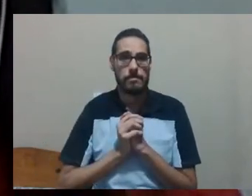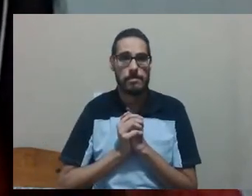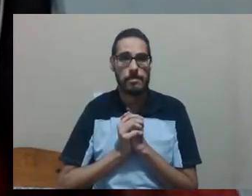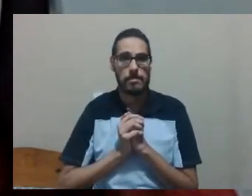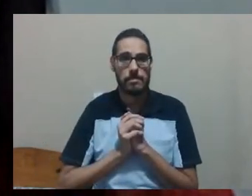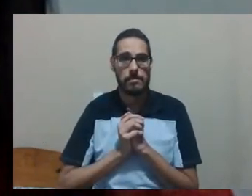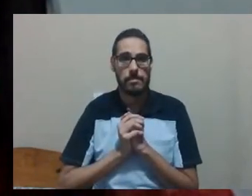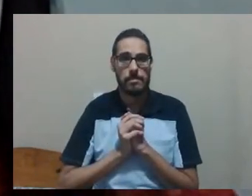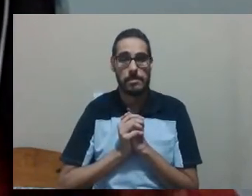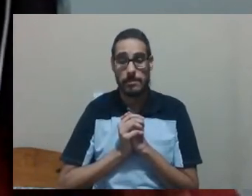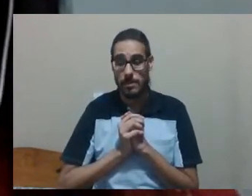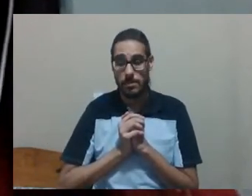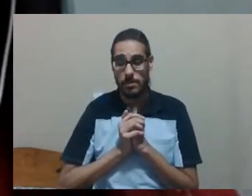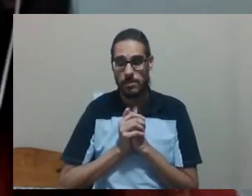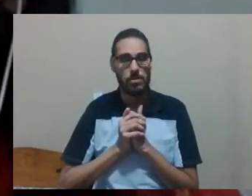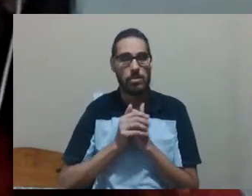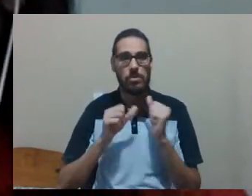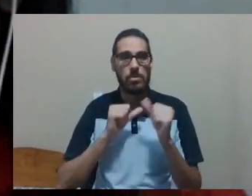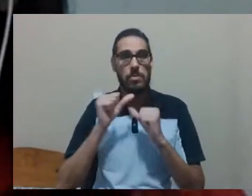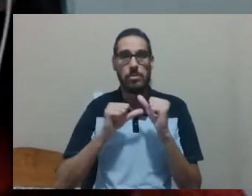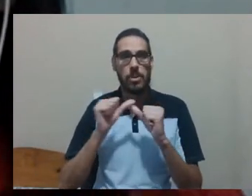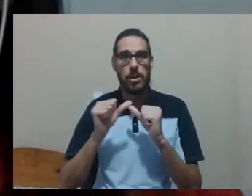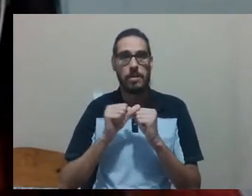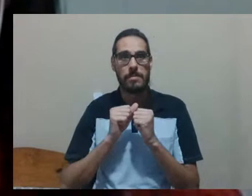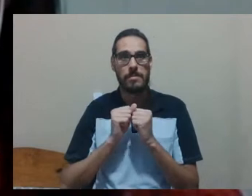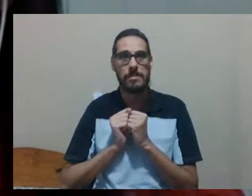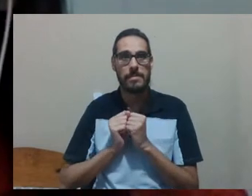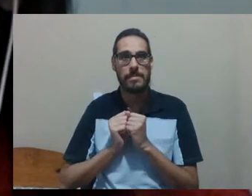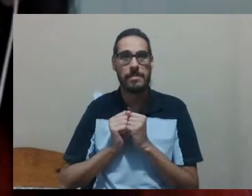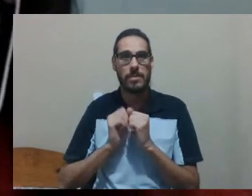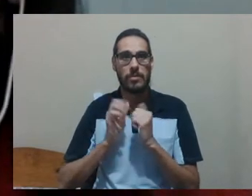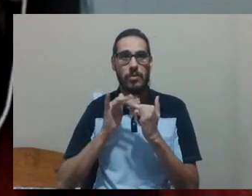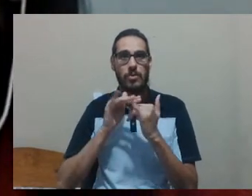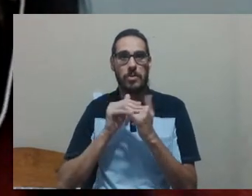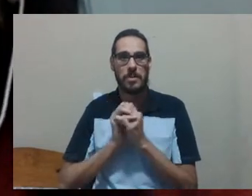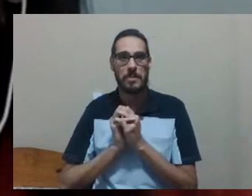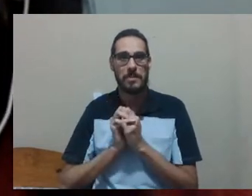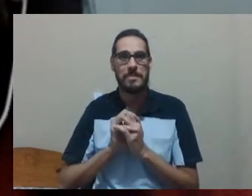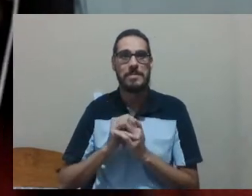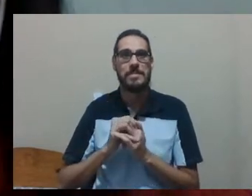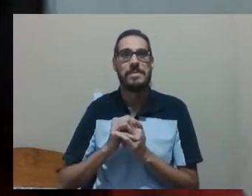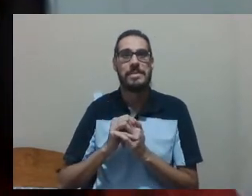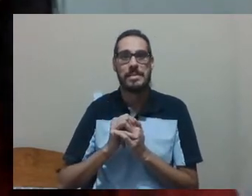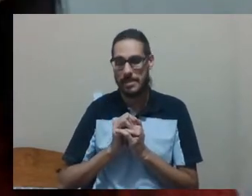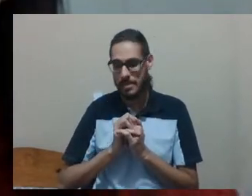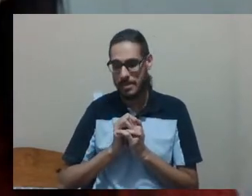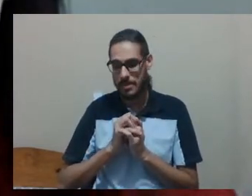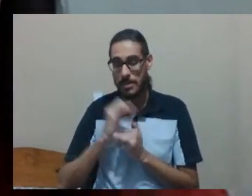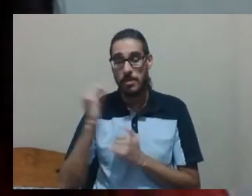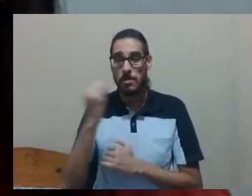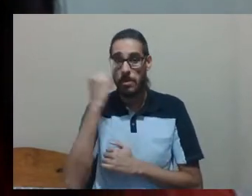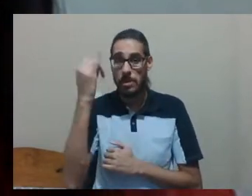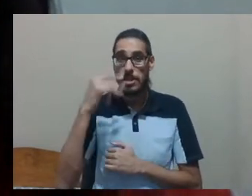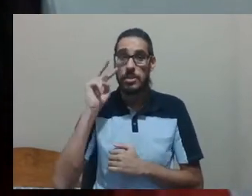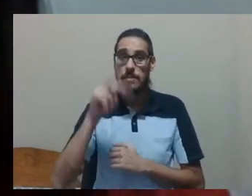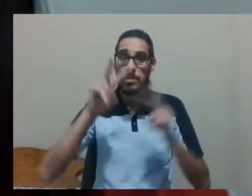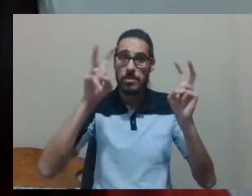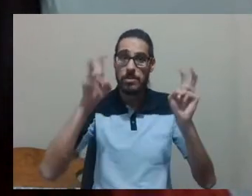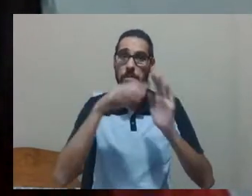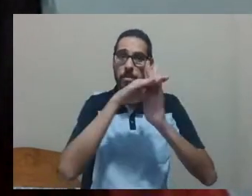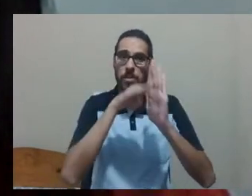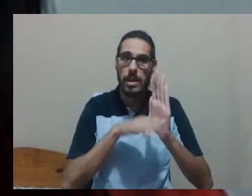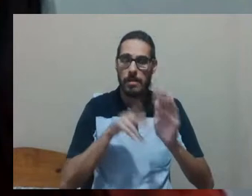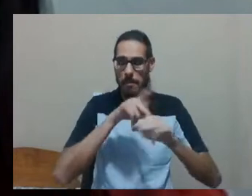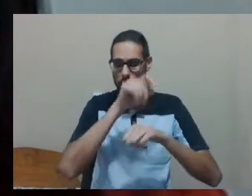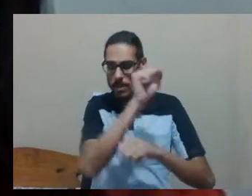Um dos pontos mais preocupantes é sobre como que os nossos programas de pós-graduação têm